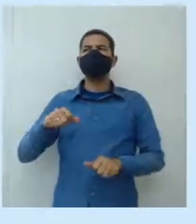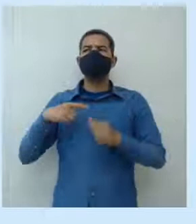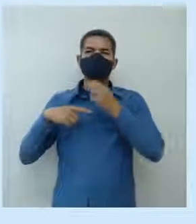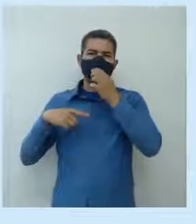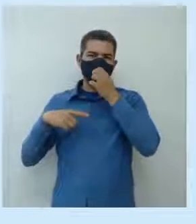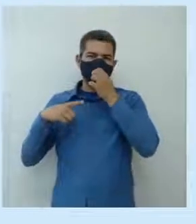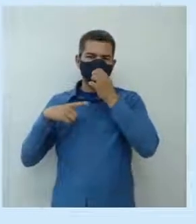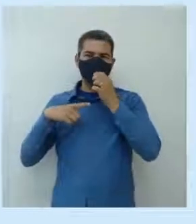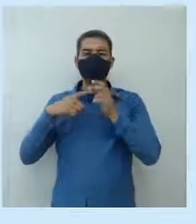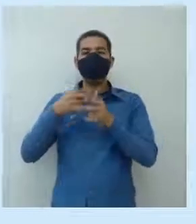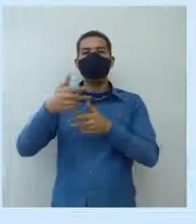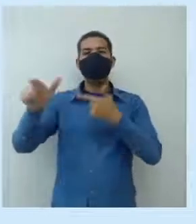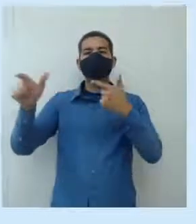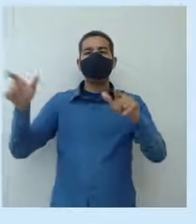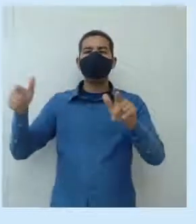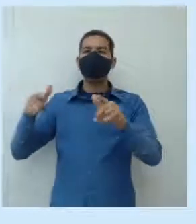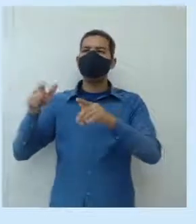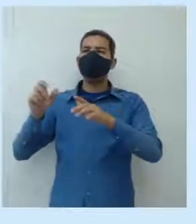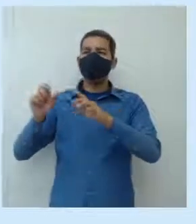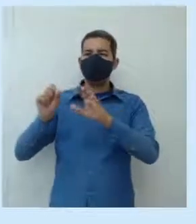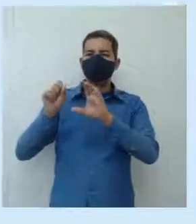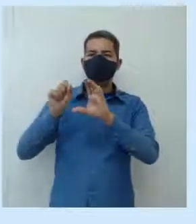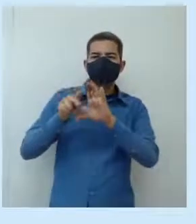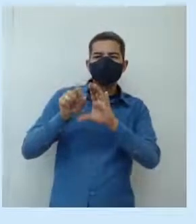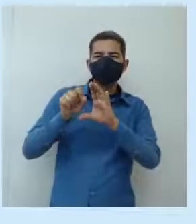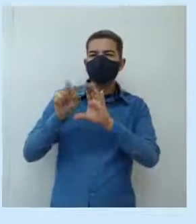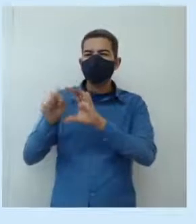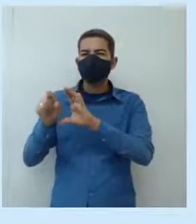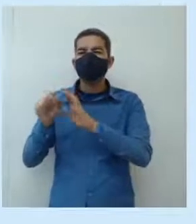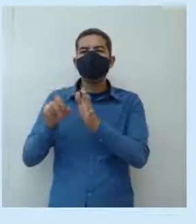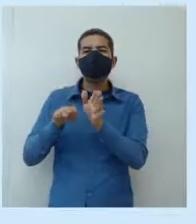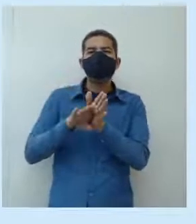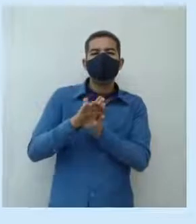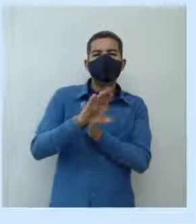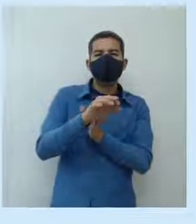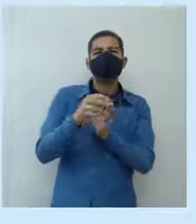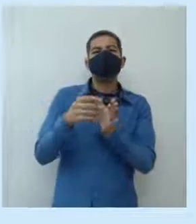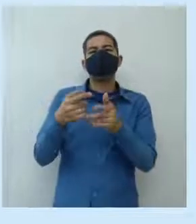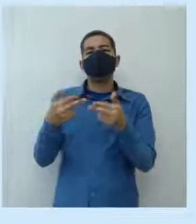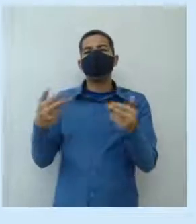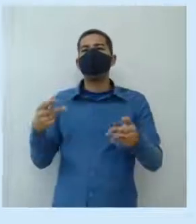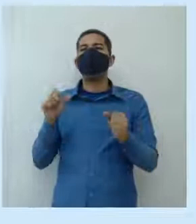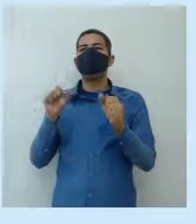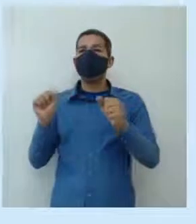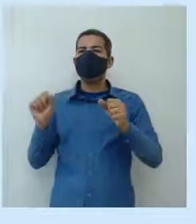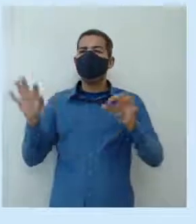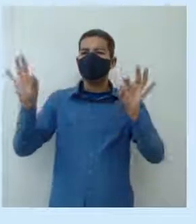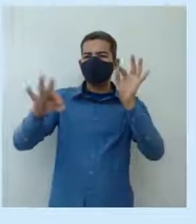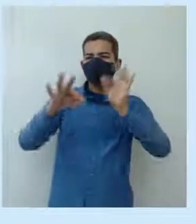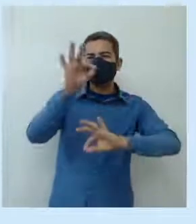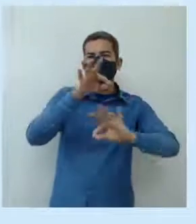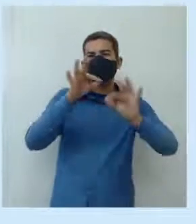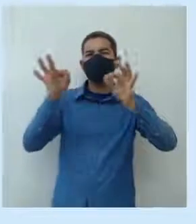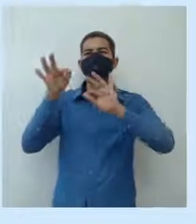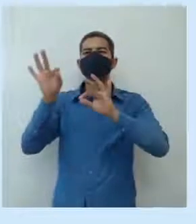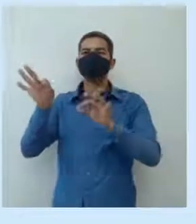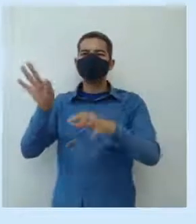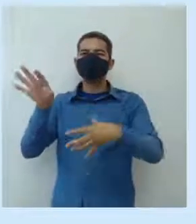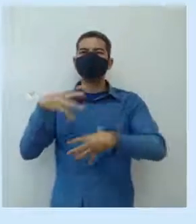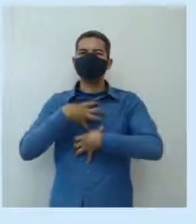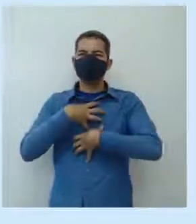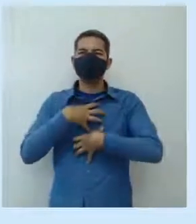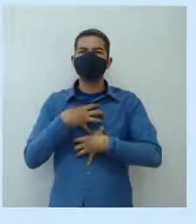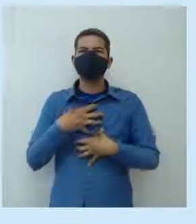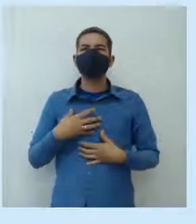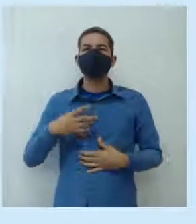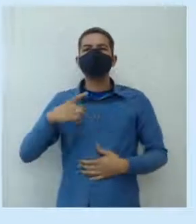superpestes surgirão. Tá? Então a gente vai ter um problema grande aí, não é uma questão mais geográfica, é uma questão biológica. Né? Então a gente vai ver que